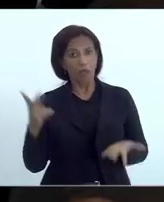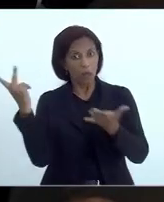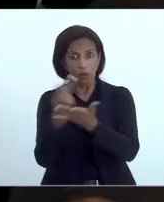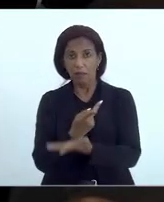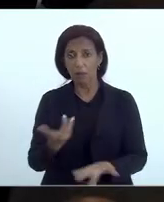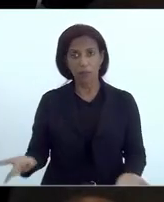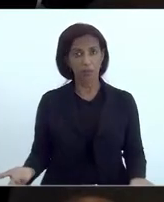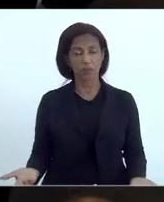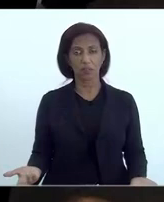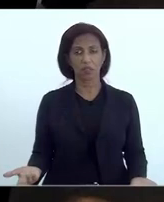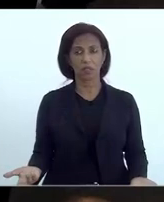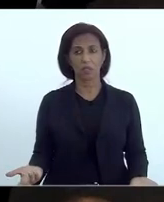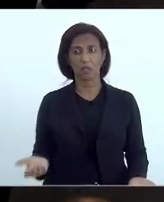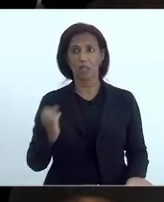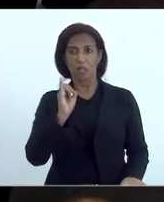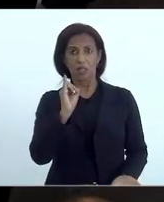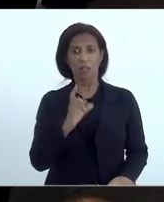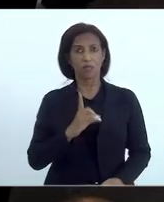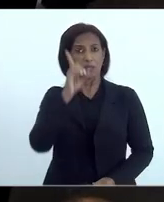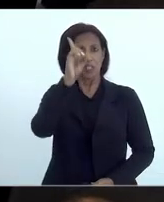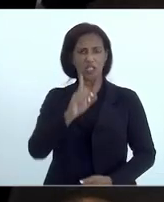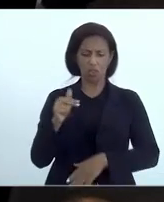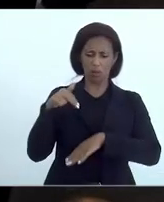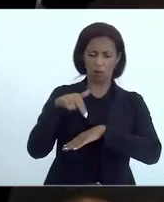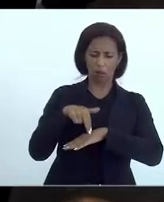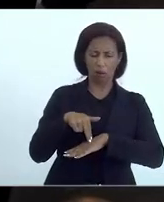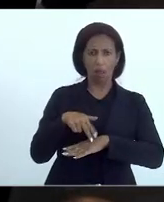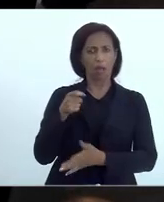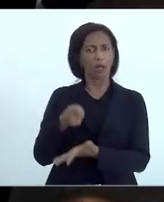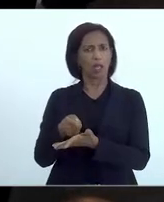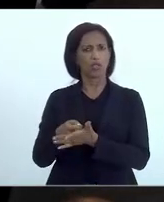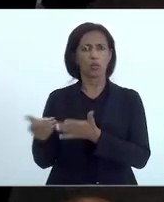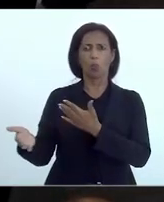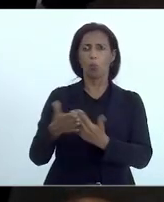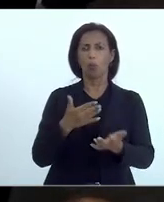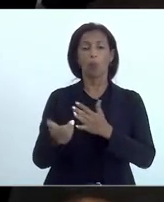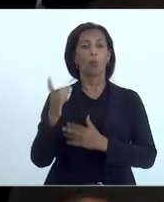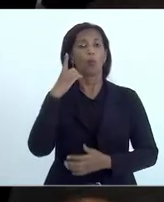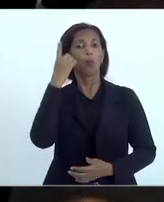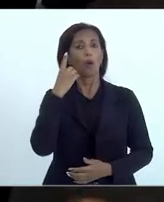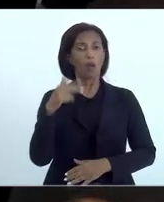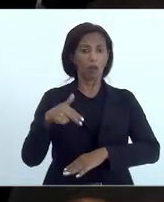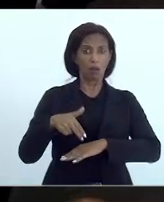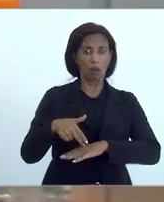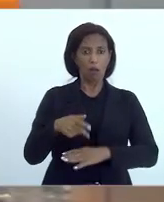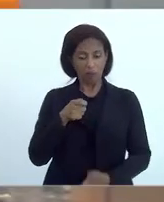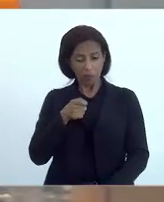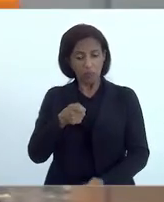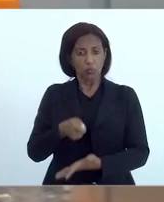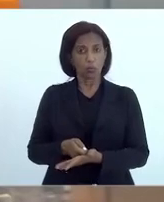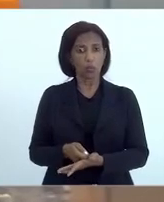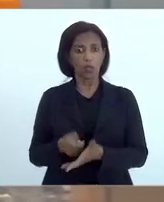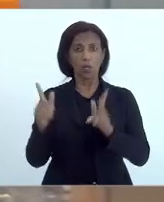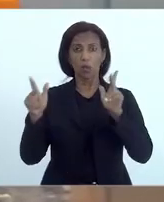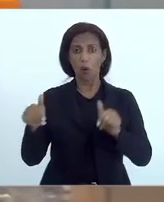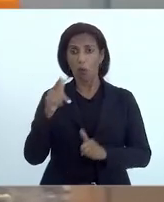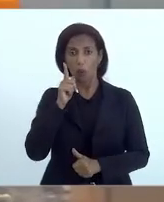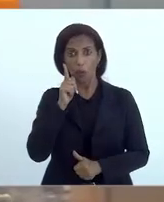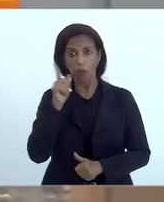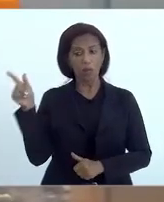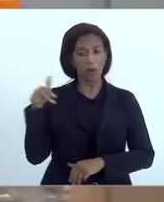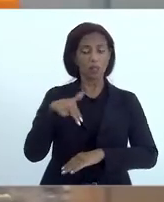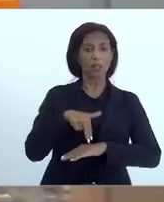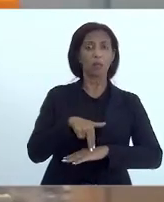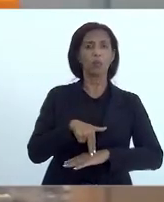deputado quando você ler você vem se vai ser em si a tem o direito à Tribuna garantido como qualquer Deputado faça um discurso duro como fez ontem na Tribuna